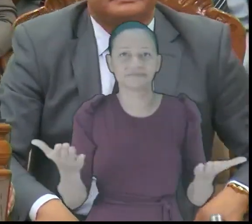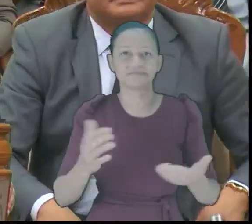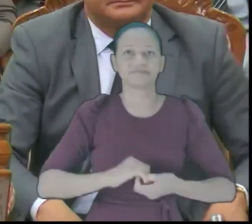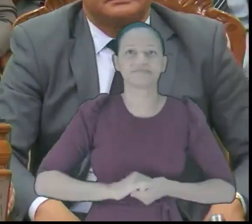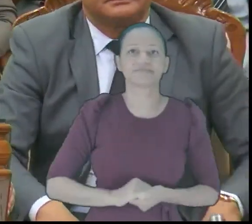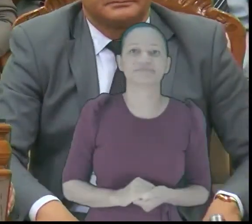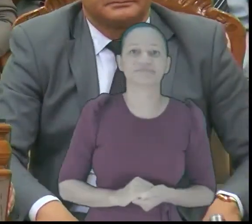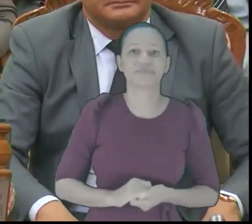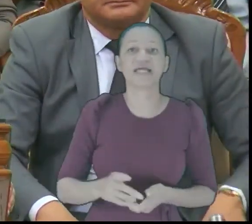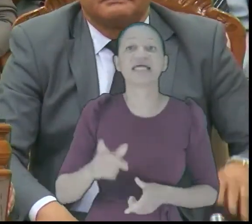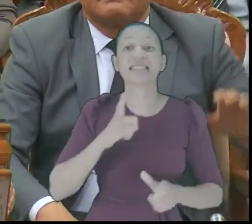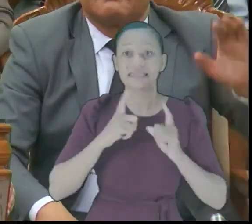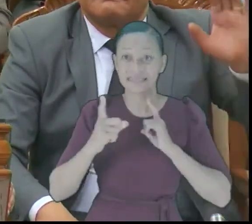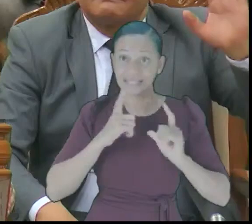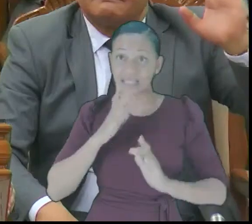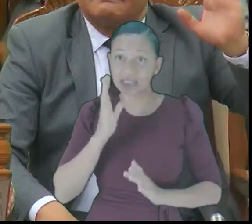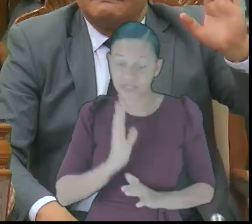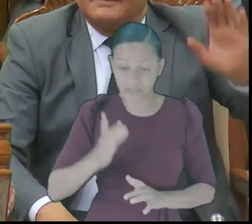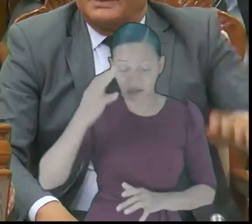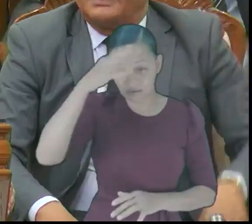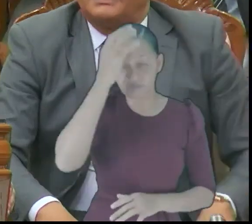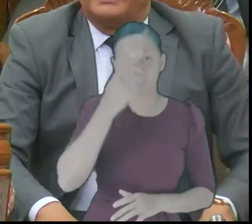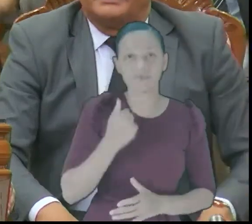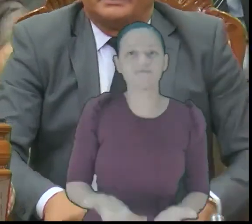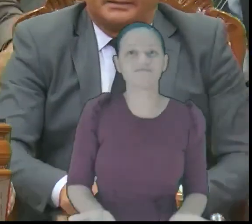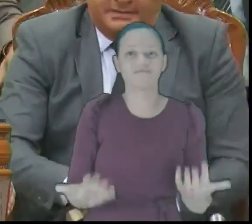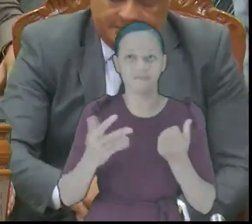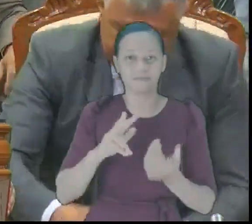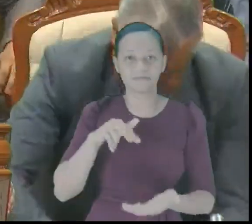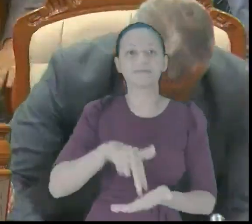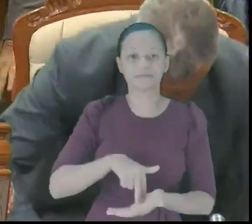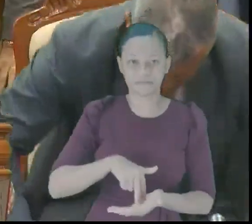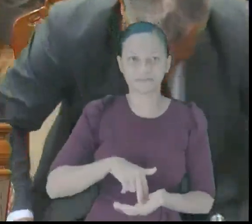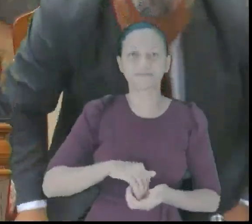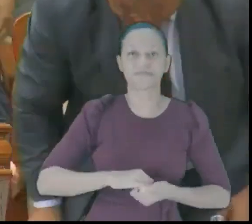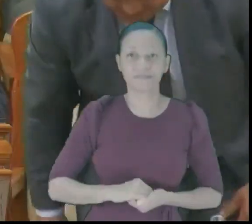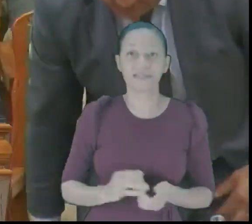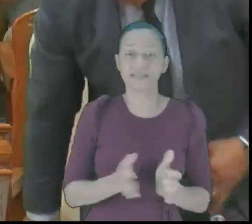Quem já tem o Espírito Santo? Vamos ficar de pé. Aleluia!